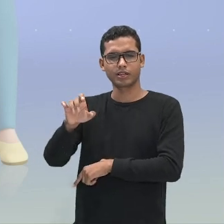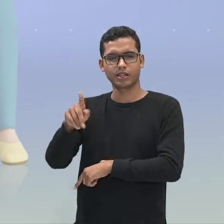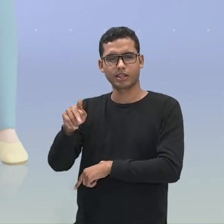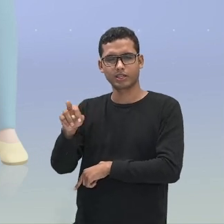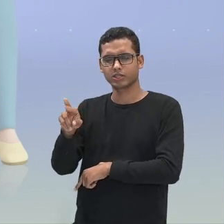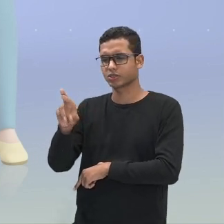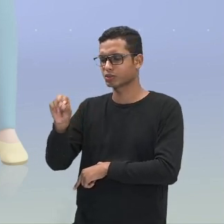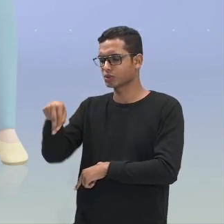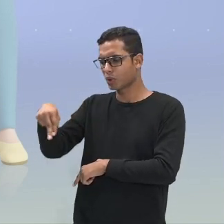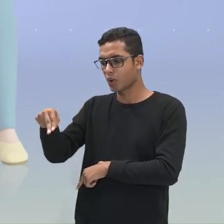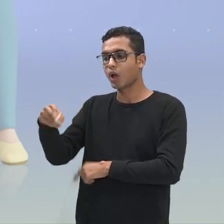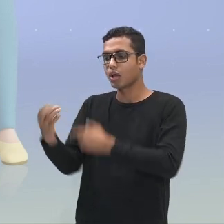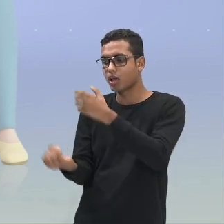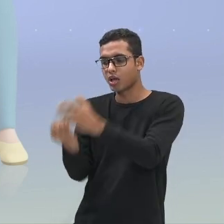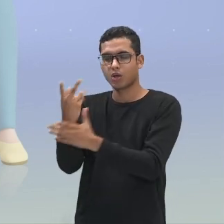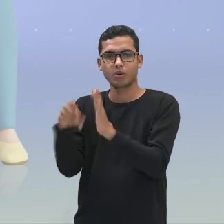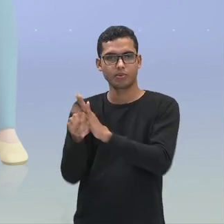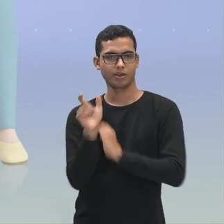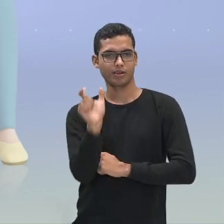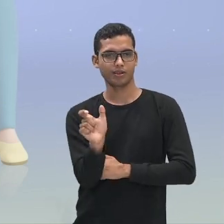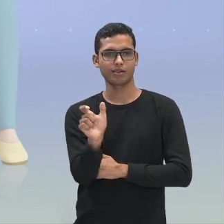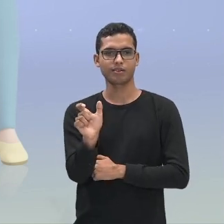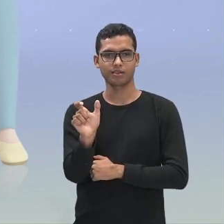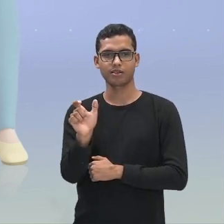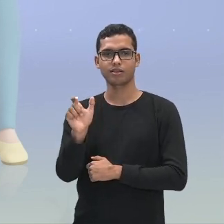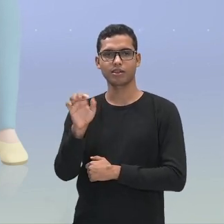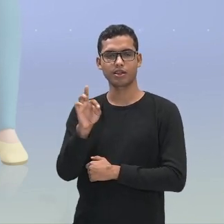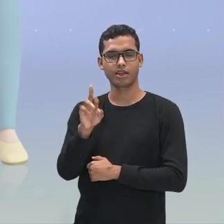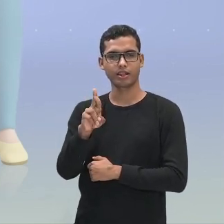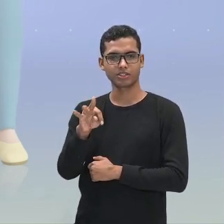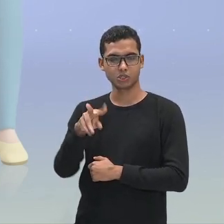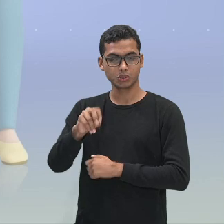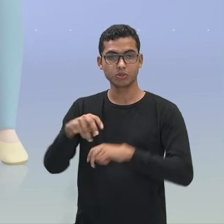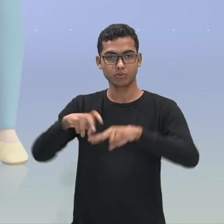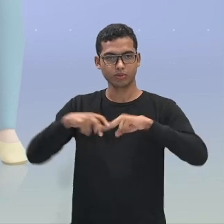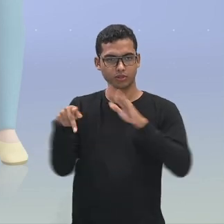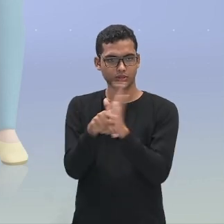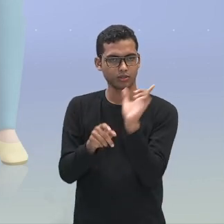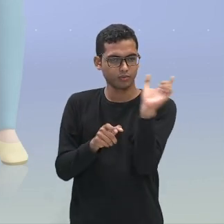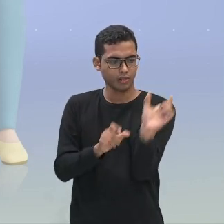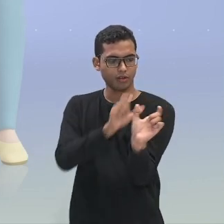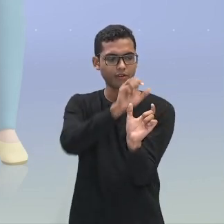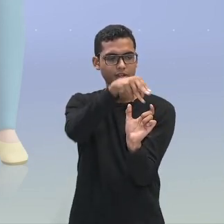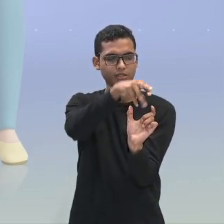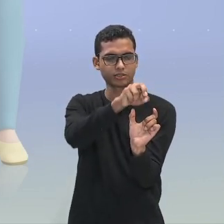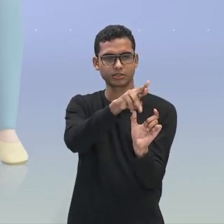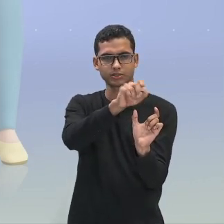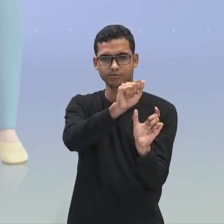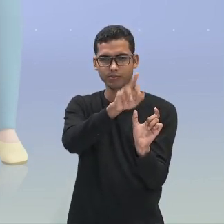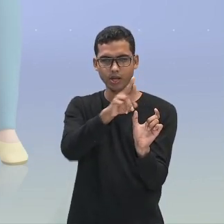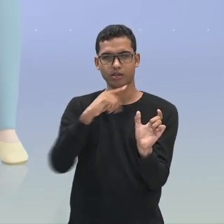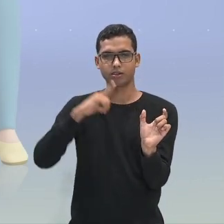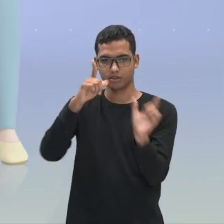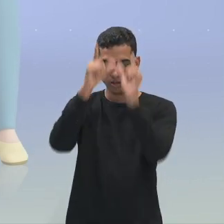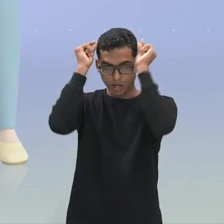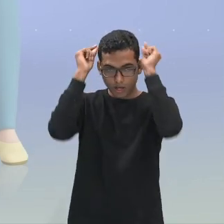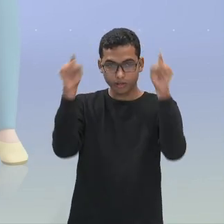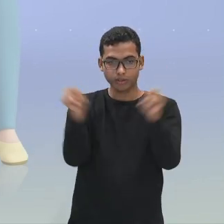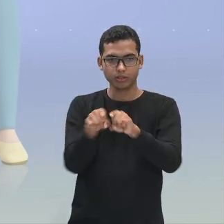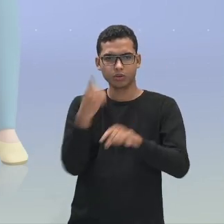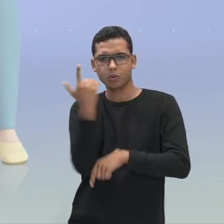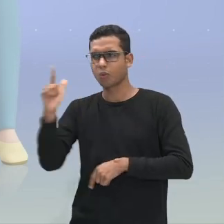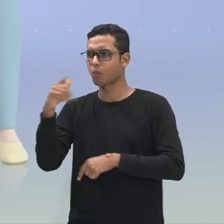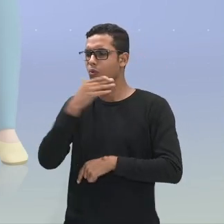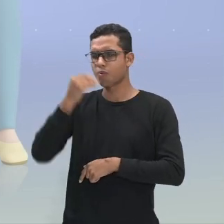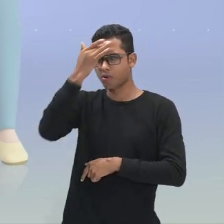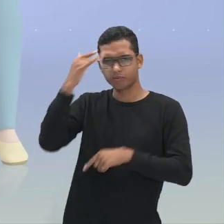da palavra electron, que é derivada do nome grego âmbar. O médico inglês William Gilbert cunhou o termo eletricidade